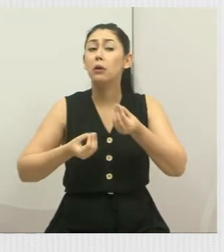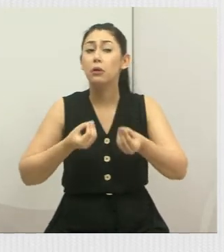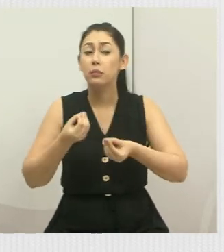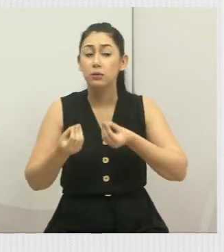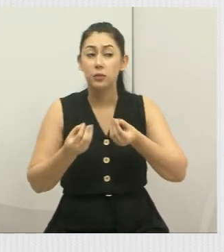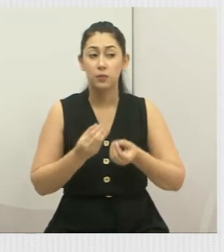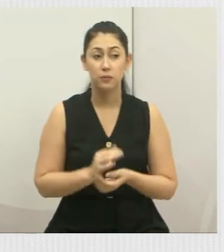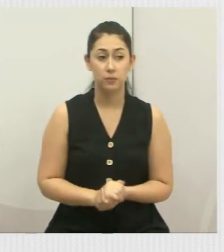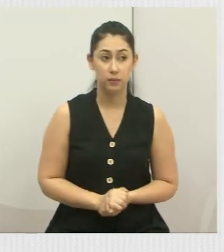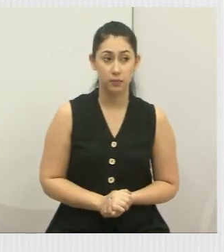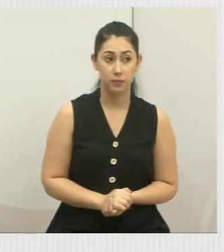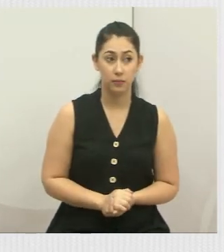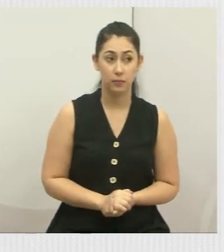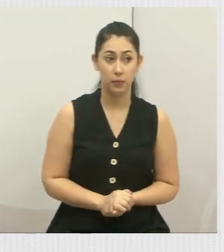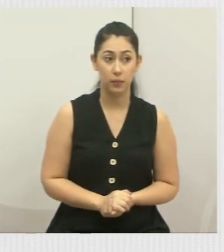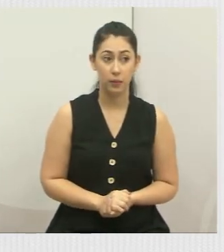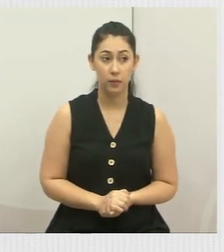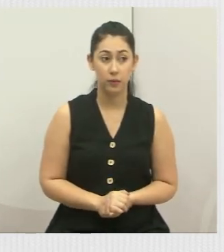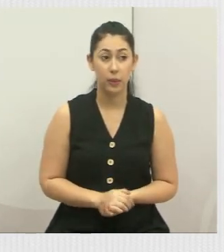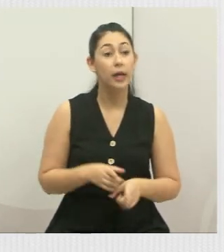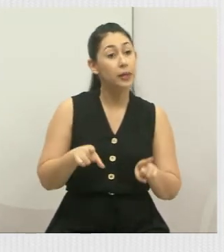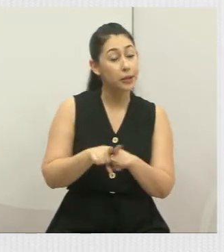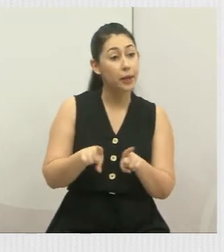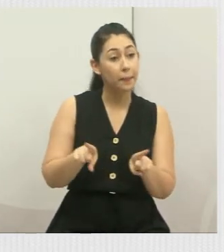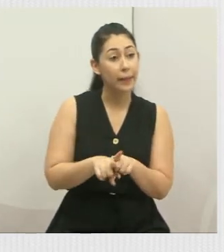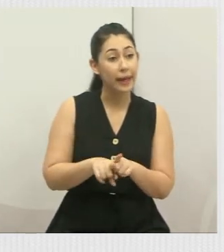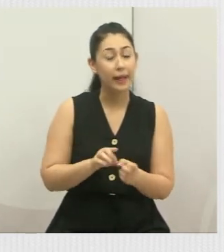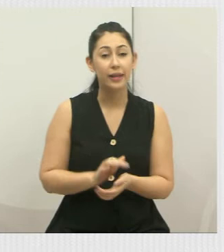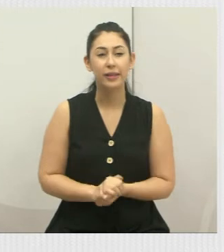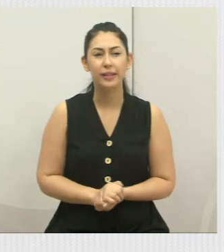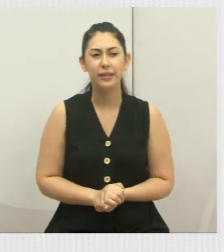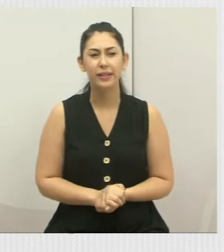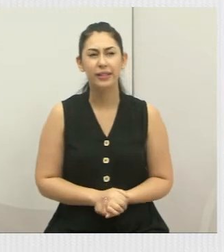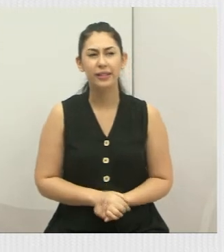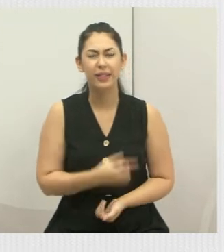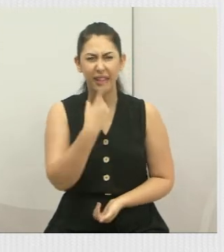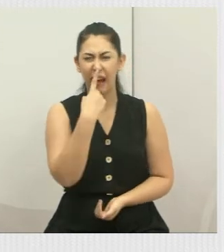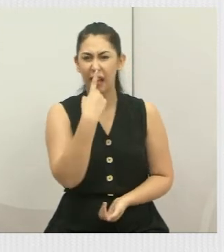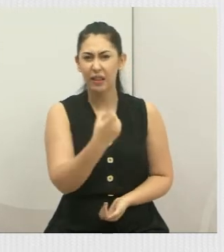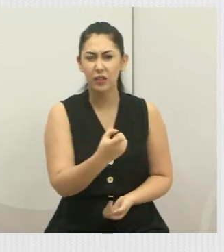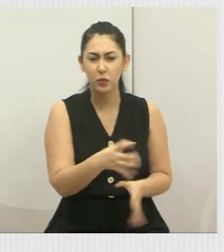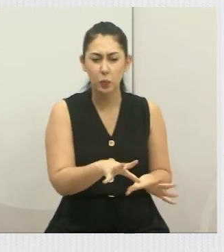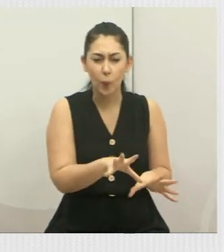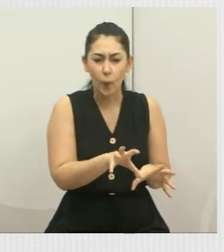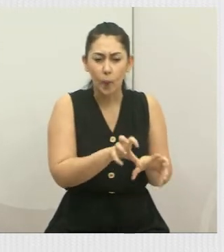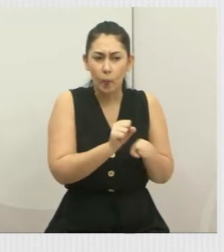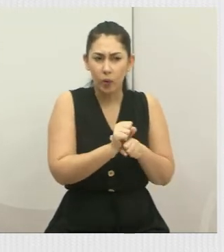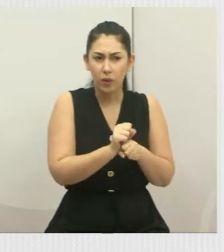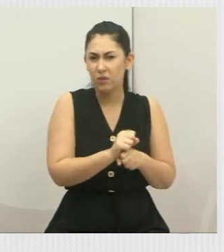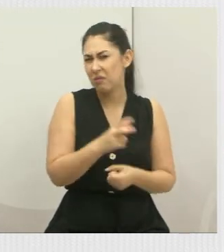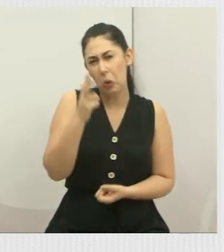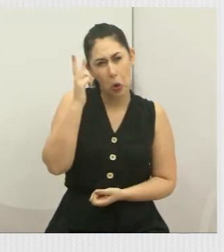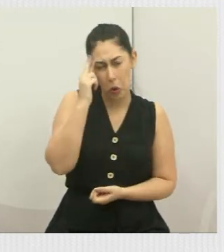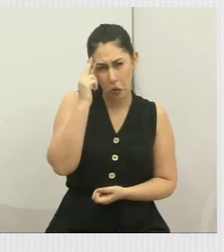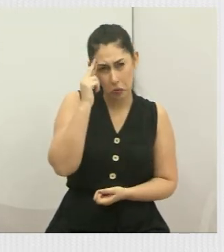prefeitura? E como você avalia a coleta de resíduos secos, a chamada coleta seletiva?